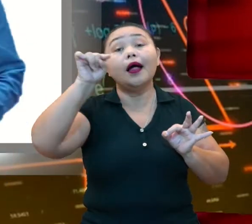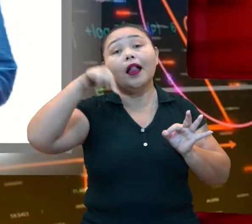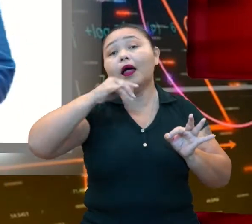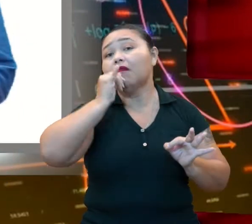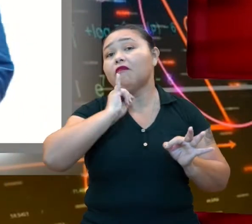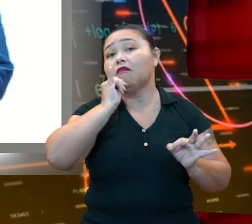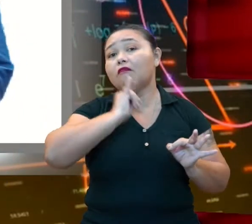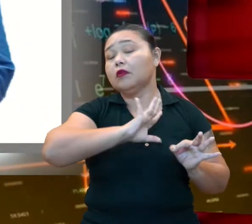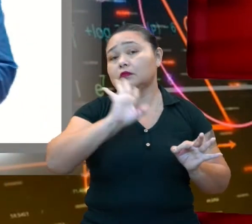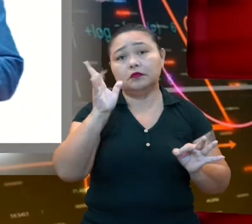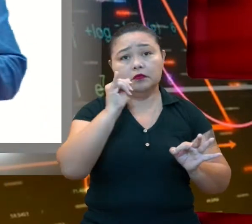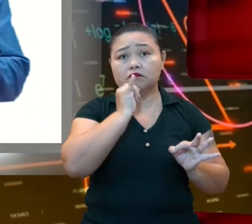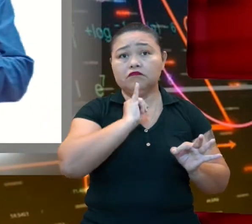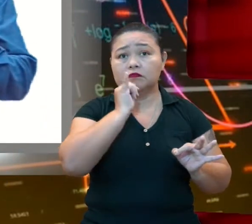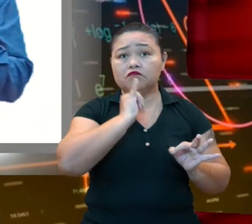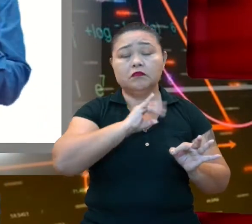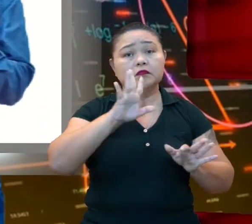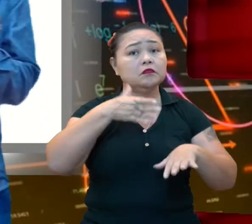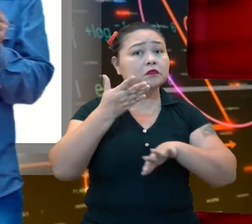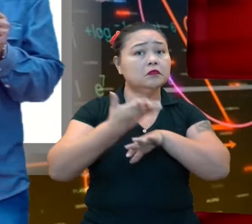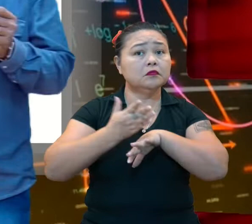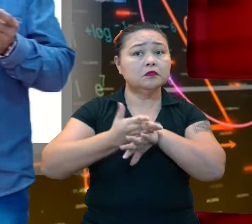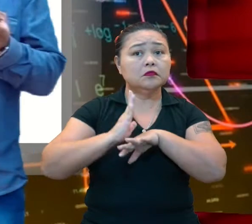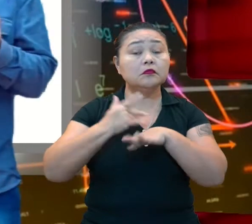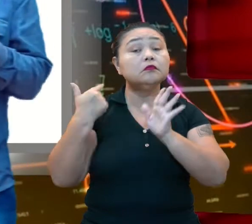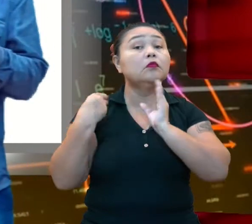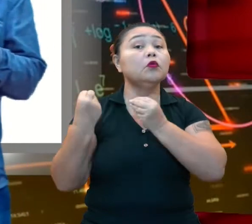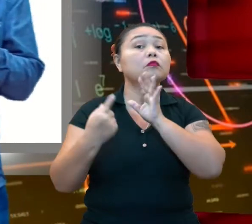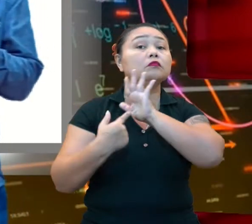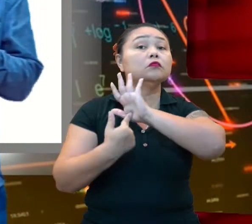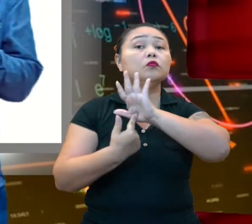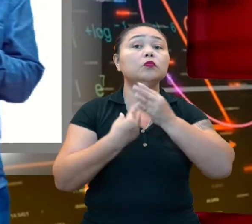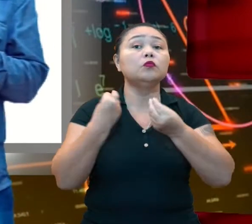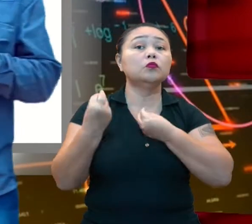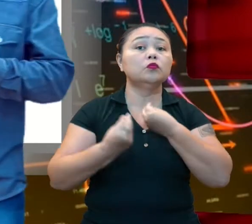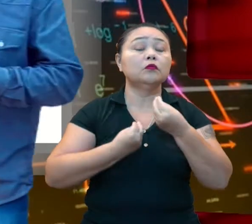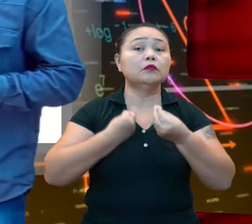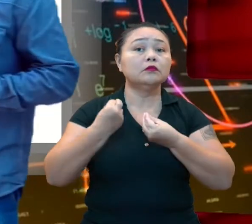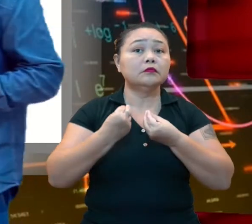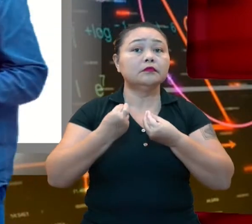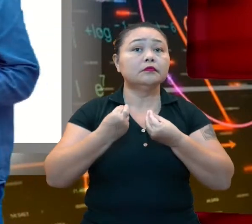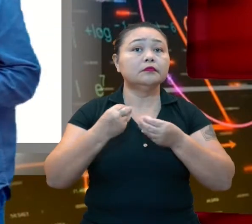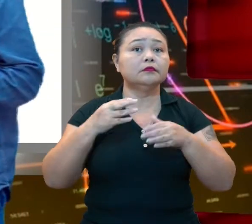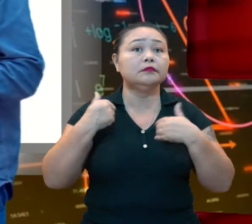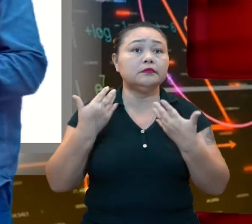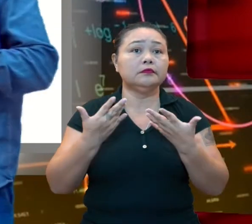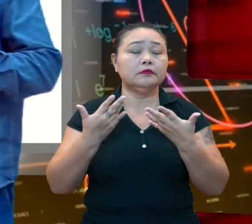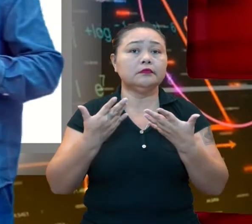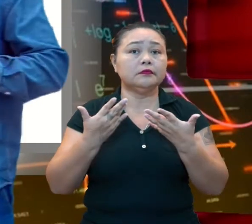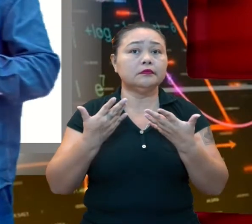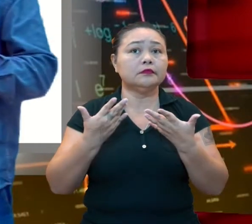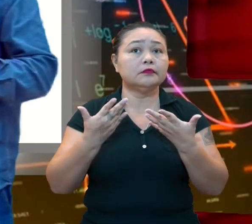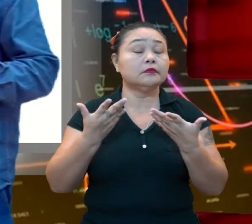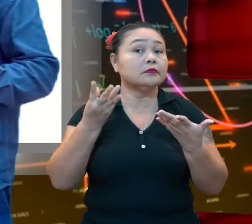exemplo, né? Só um exemplozinho prático, só para mostrar como funciona. Porque assim, vamos testar se funciona na